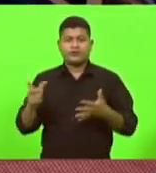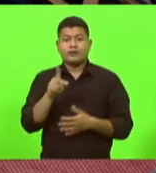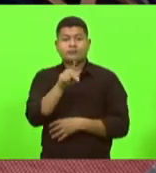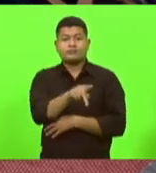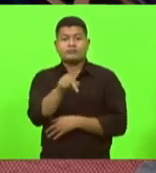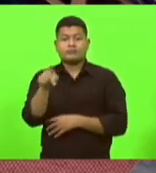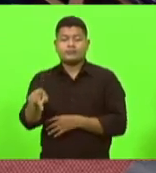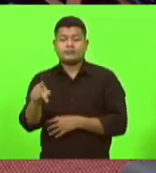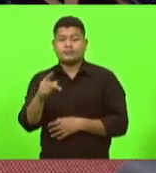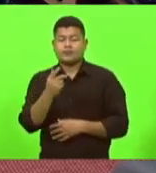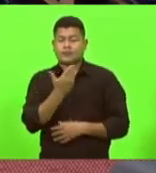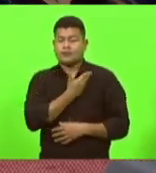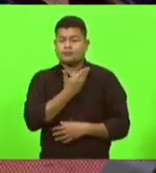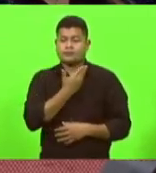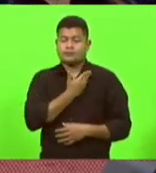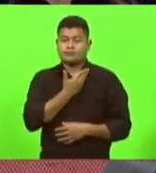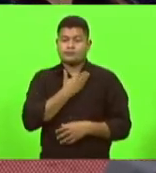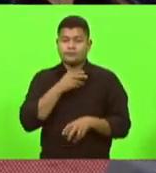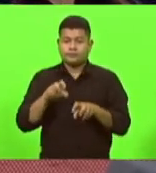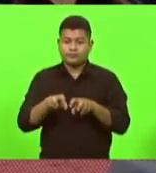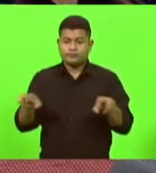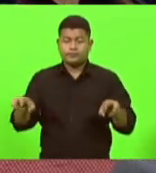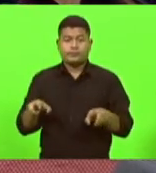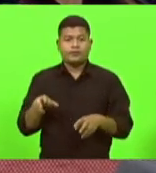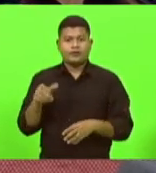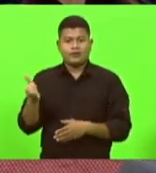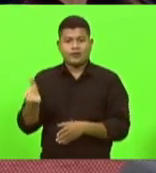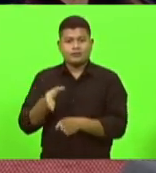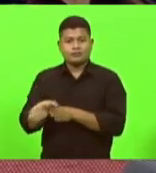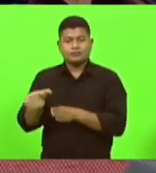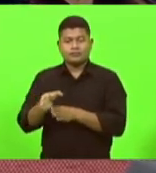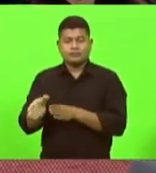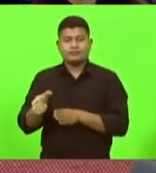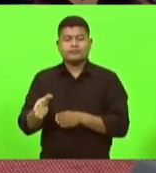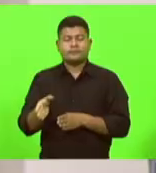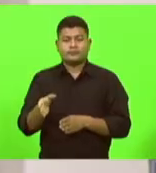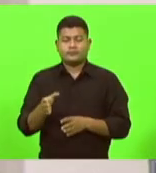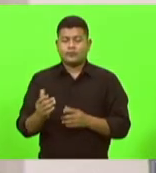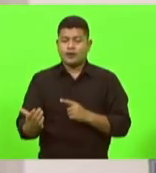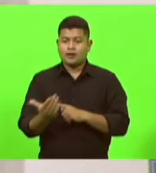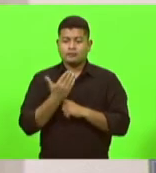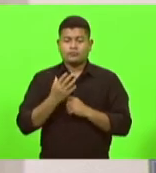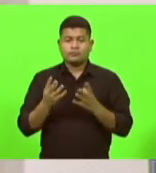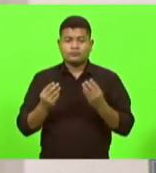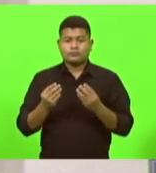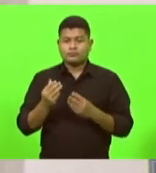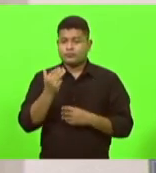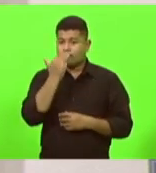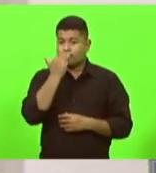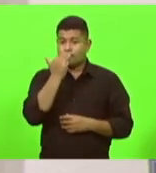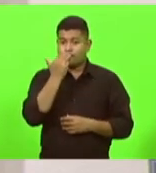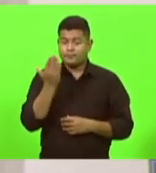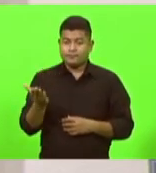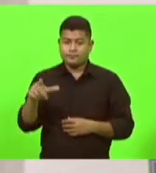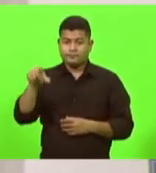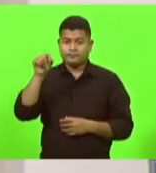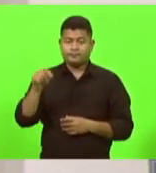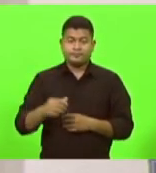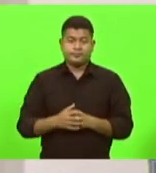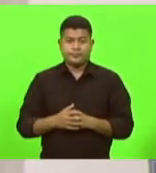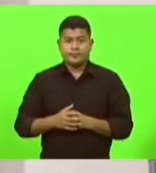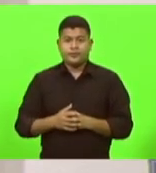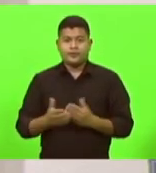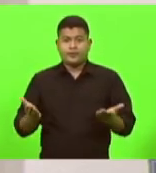amigo de bancada, nosso conselheiro de bancada, deputado Moacir Sopels. Obrigado, deputado. Como vota o deputado